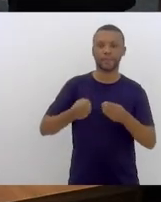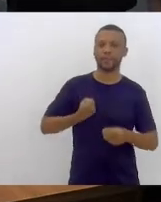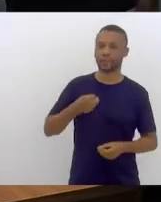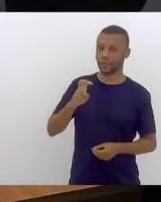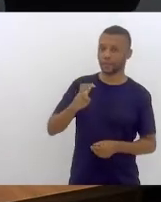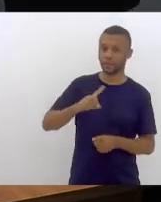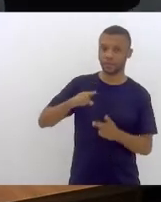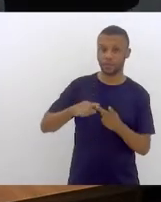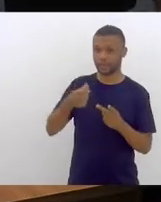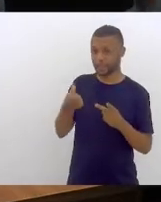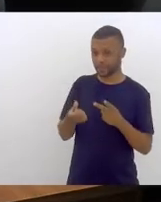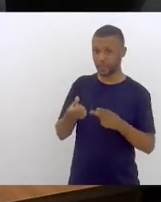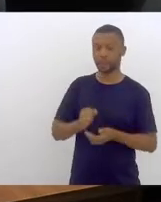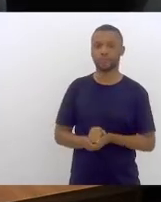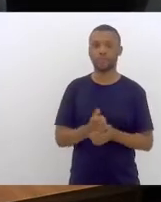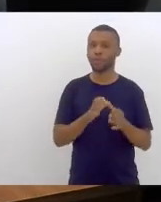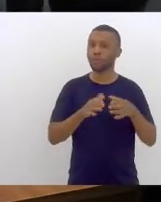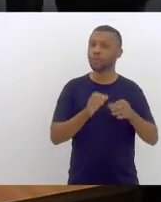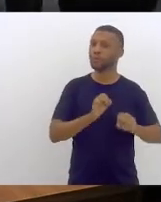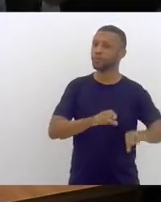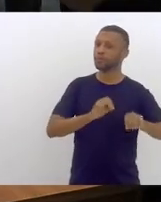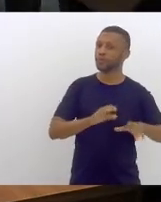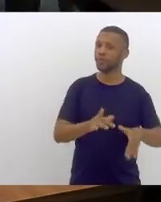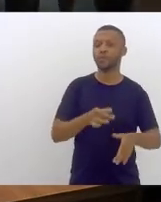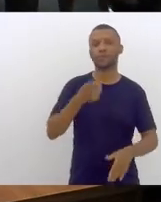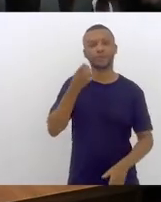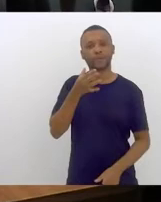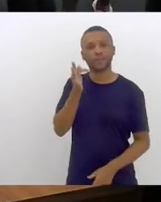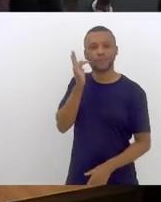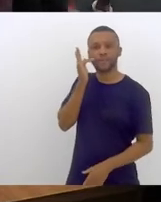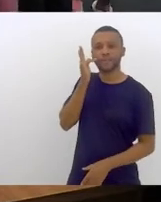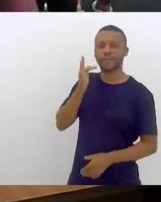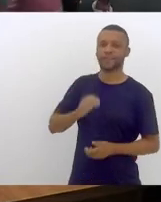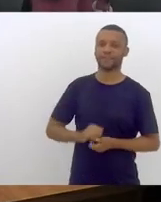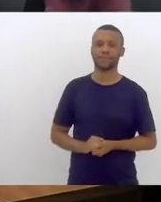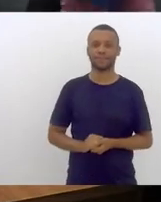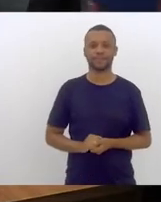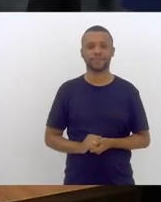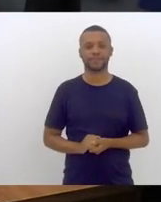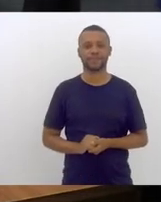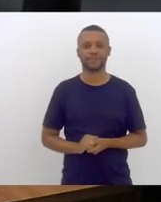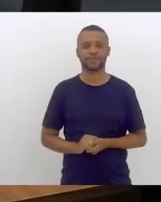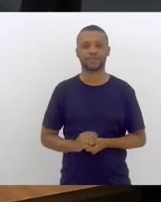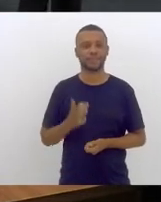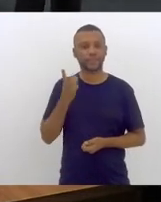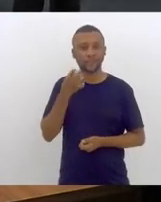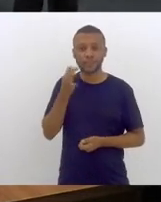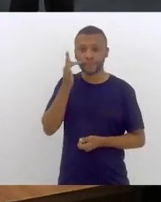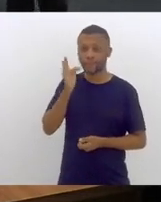Pela Comissão de Educação, deputado Flávio Serafini. Deputado Flávio Serafini.